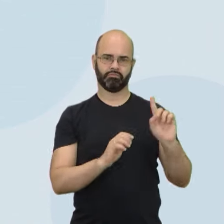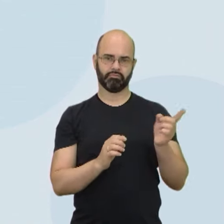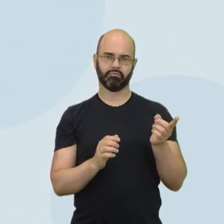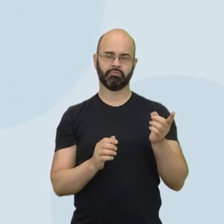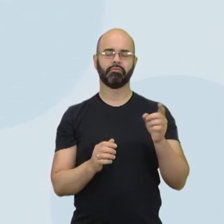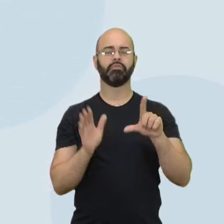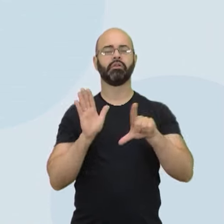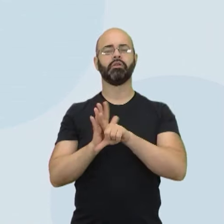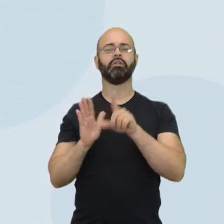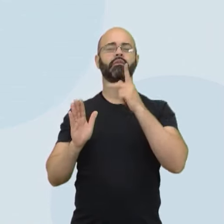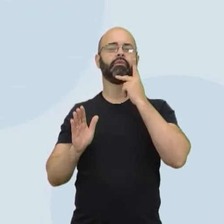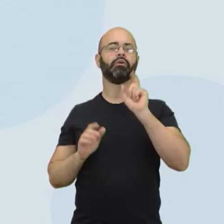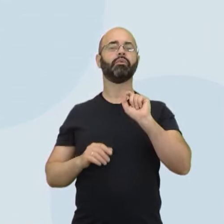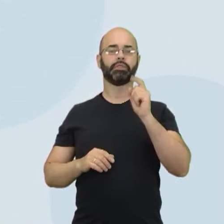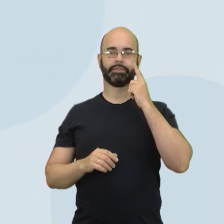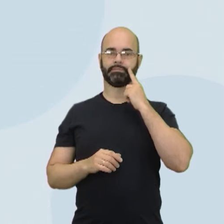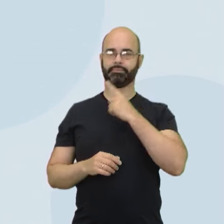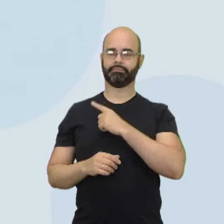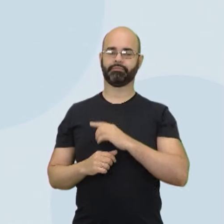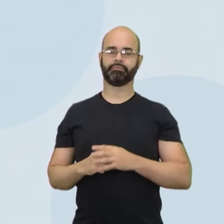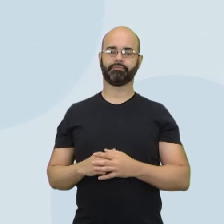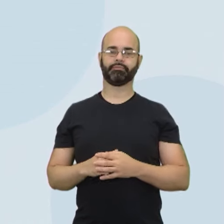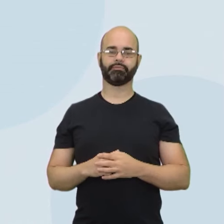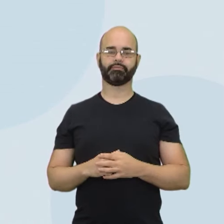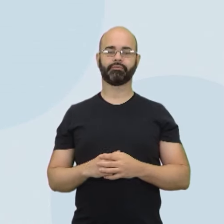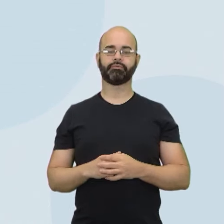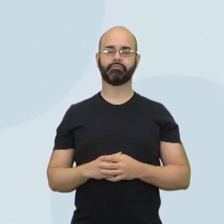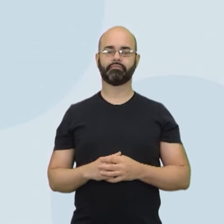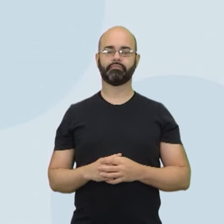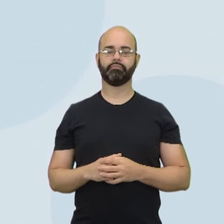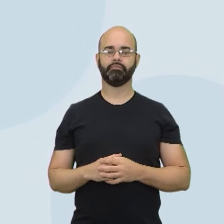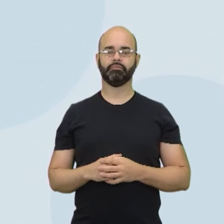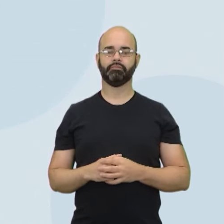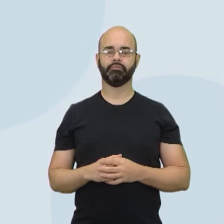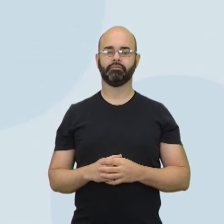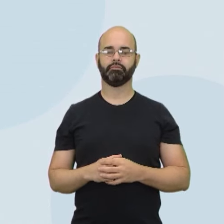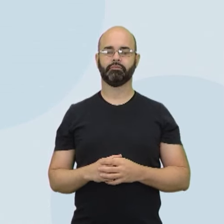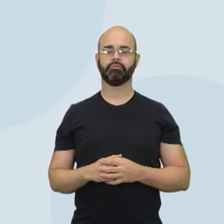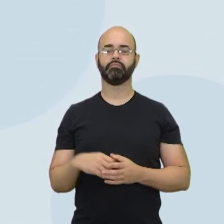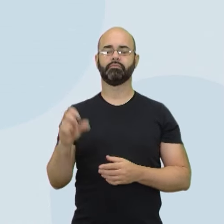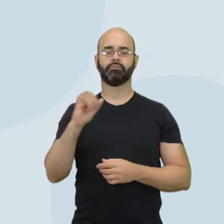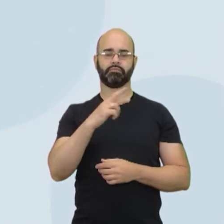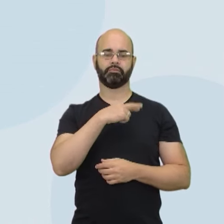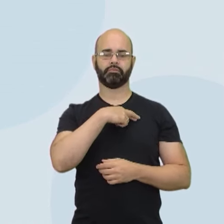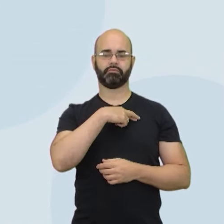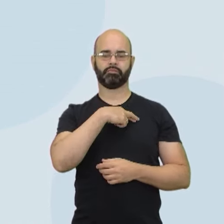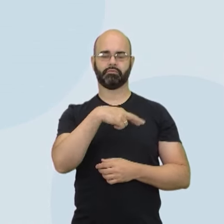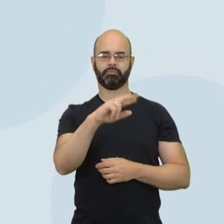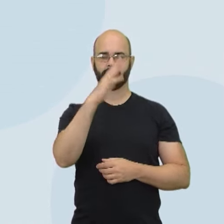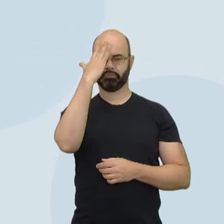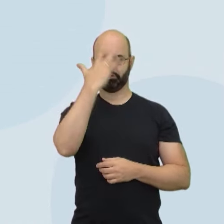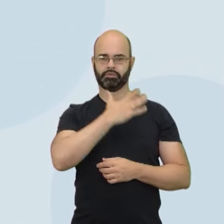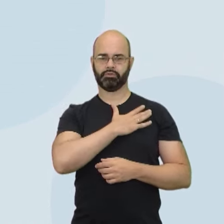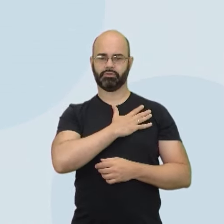religião do próximo. Então, olha só, a discriminação motivada pela religião...